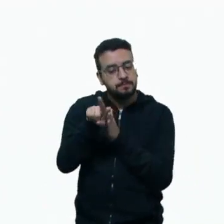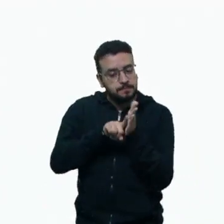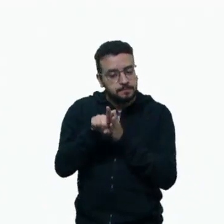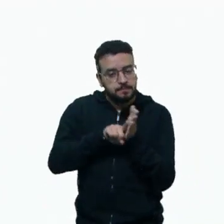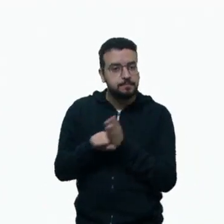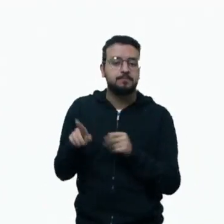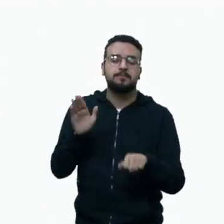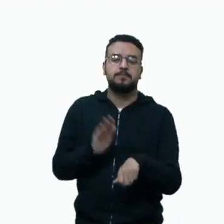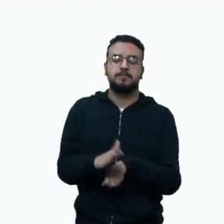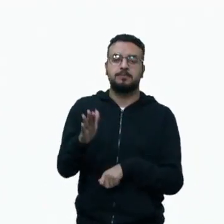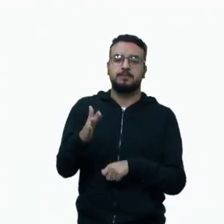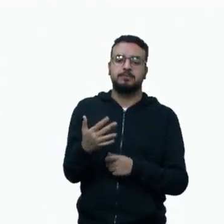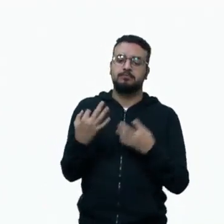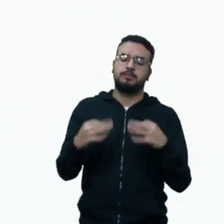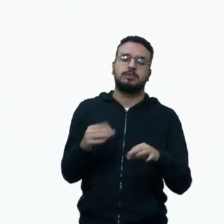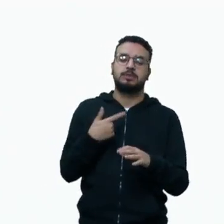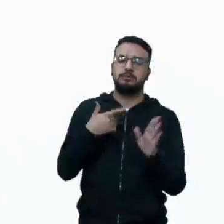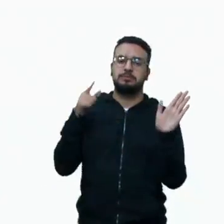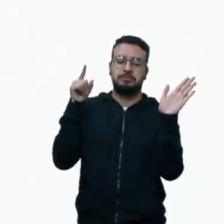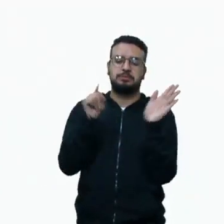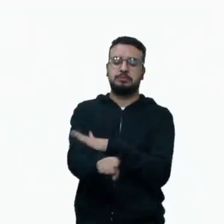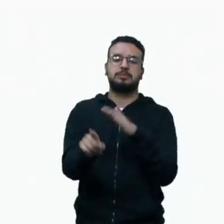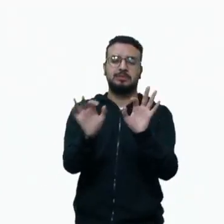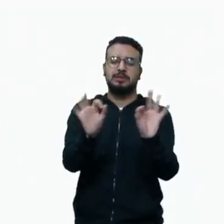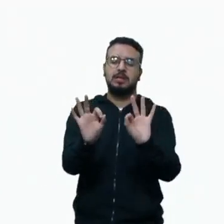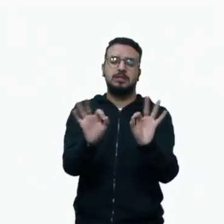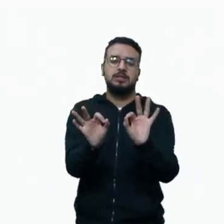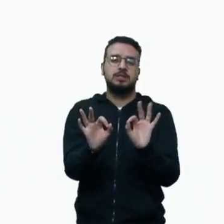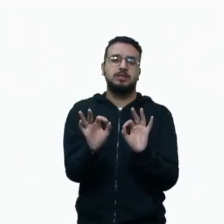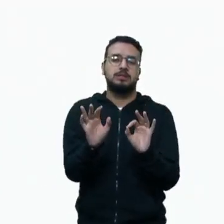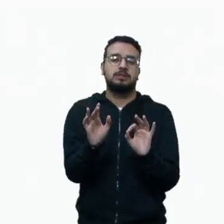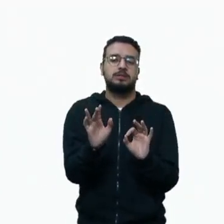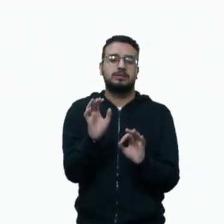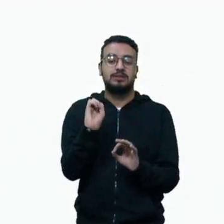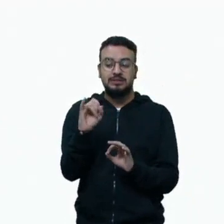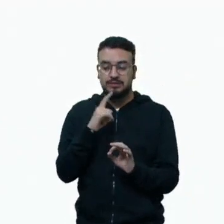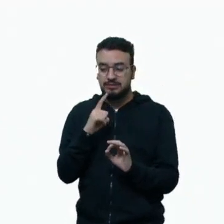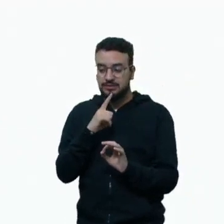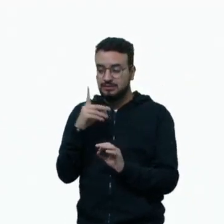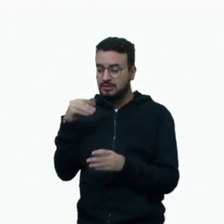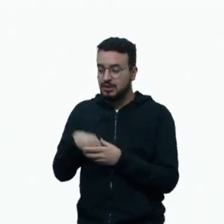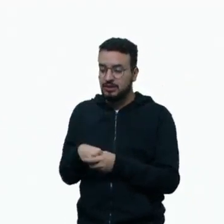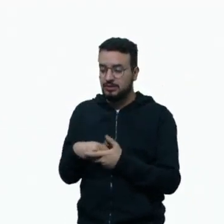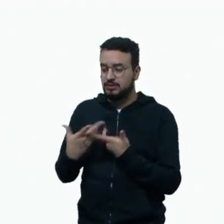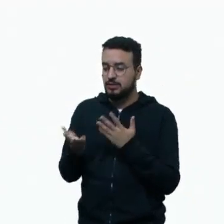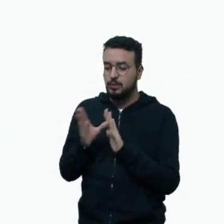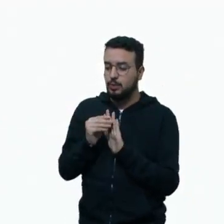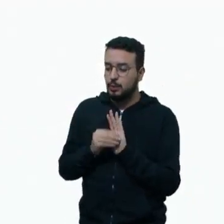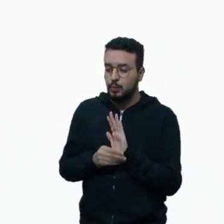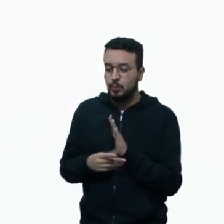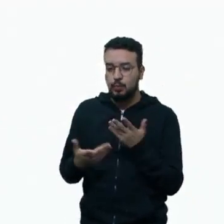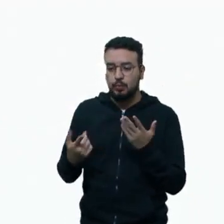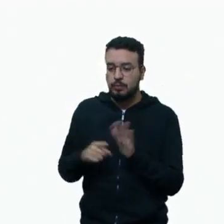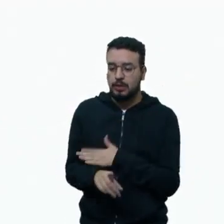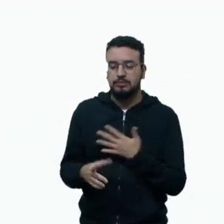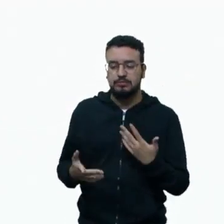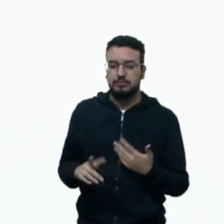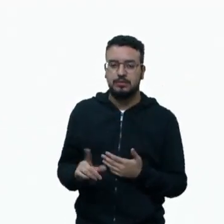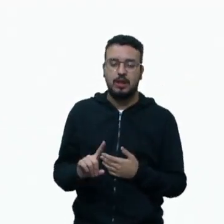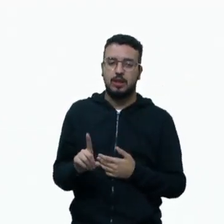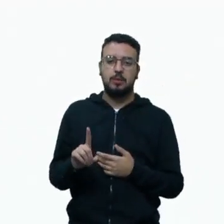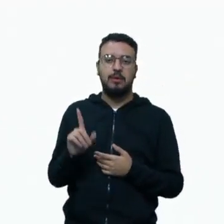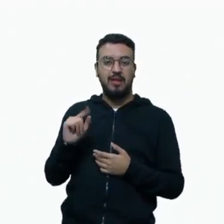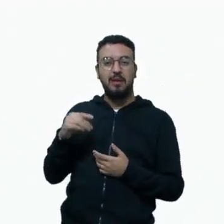eu não vou perguntar nada, né, se tiver isso em algum conteúdo de questão e tudo, não vai